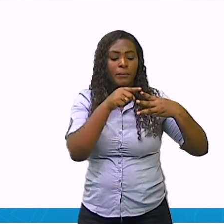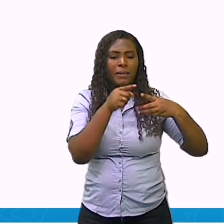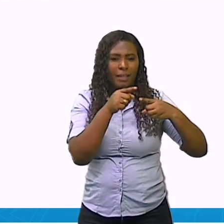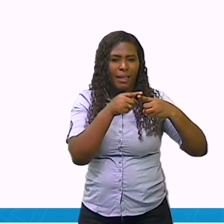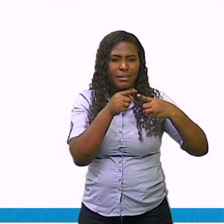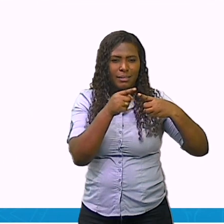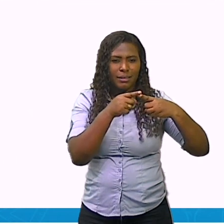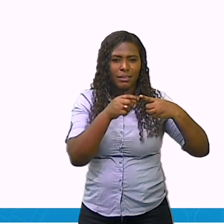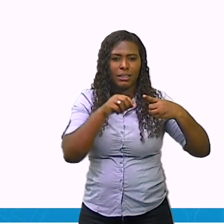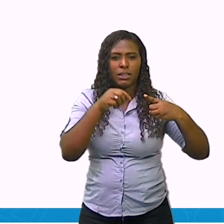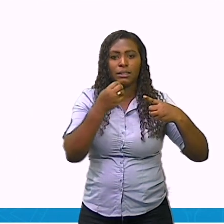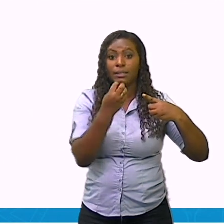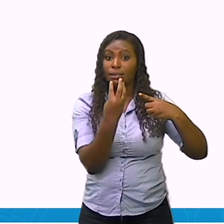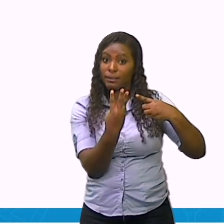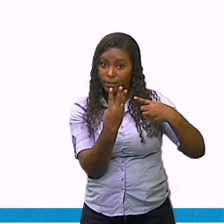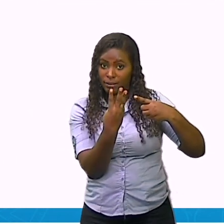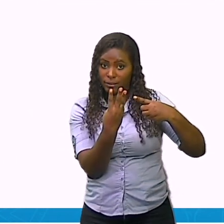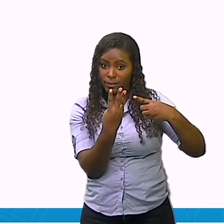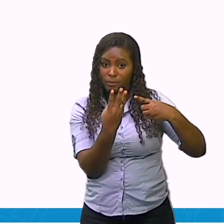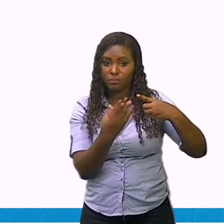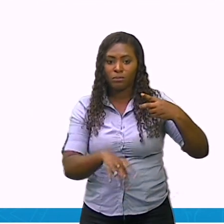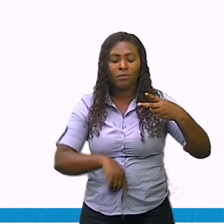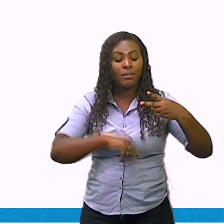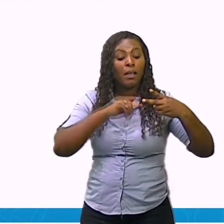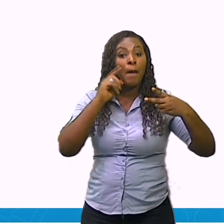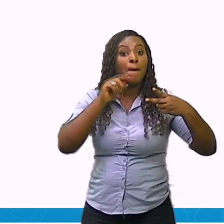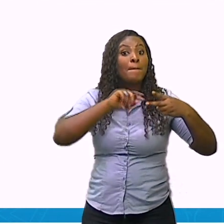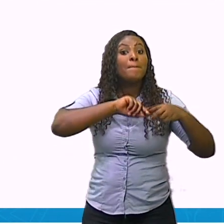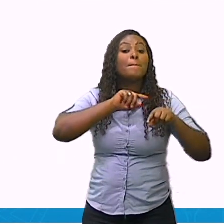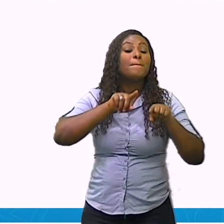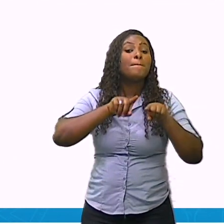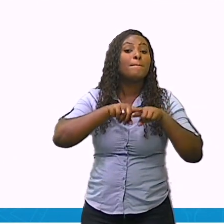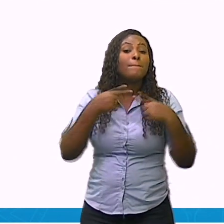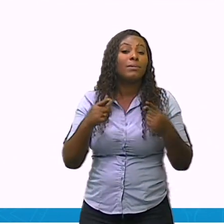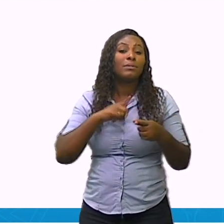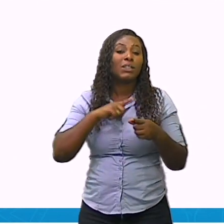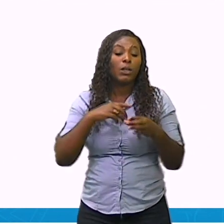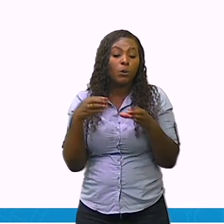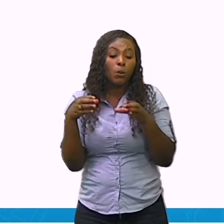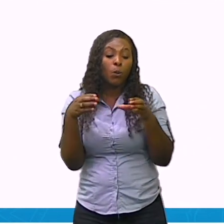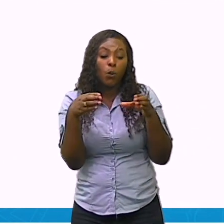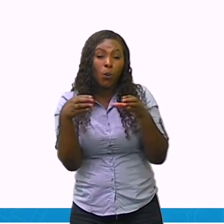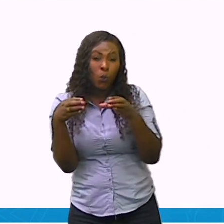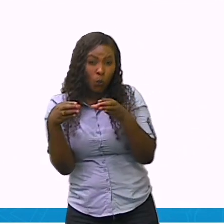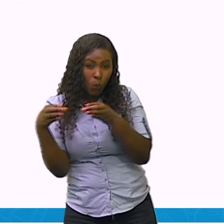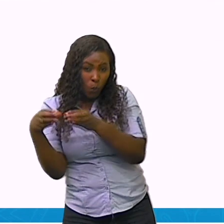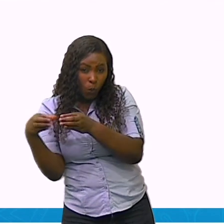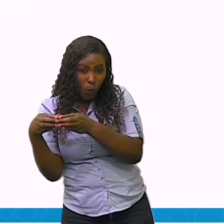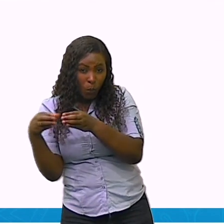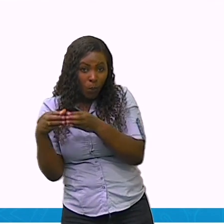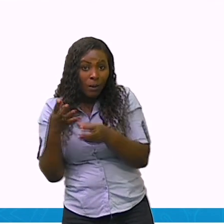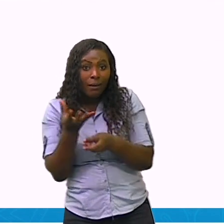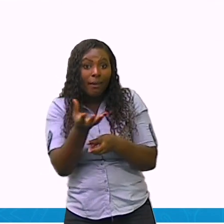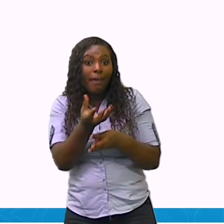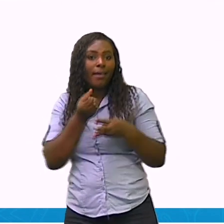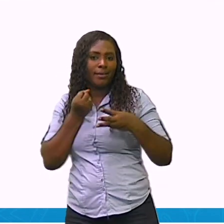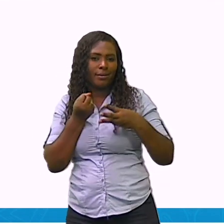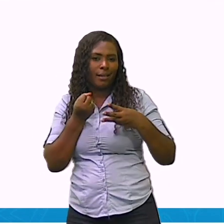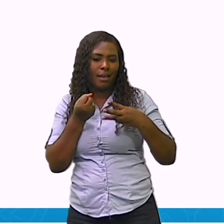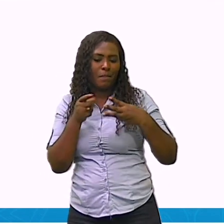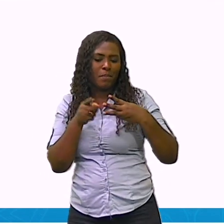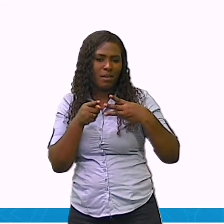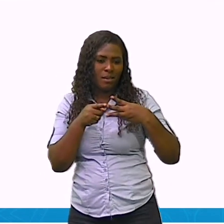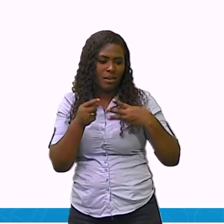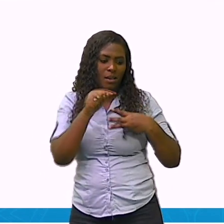esses elementos é o contradomínio. São todos os valores possíveis de